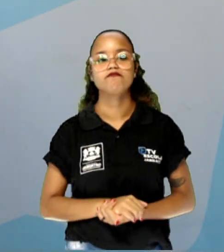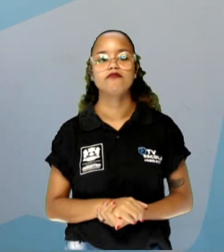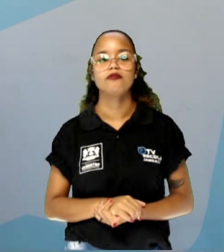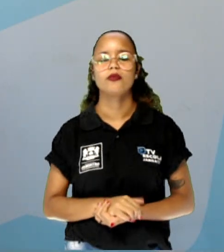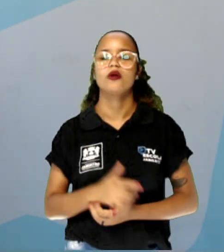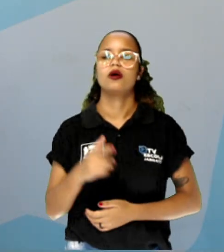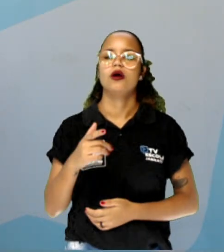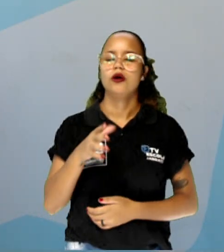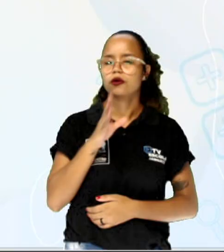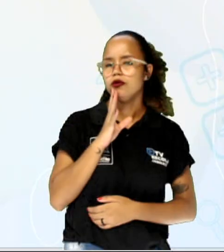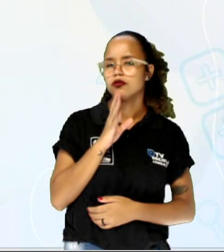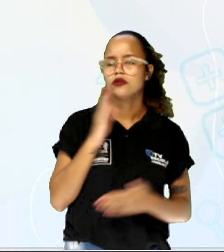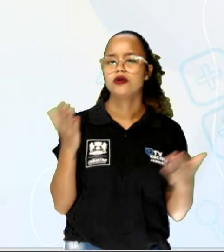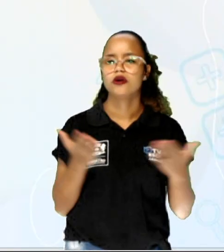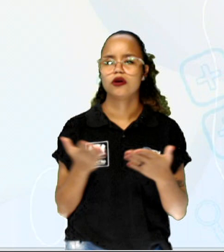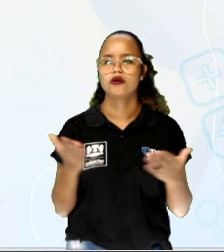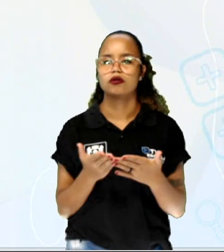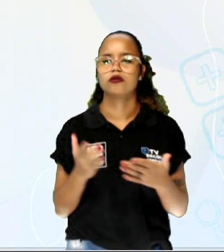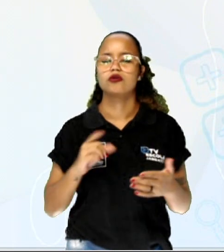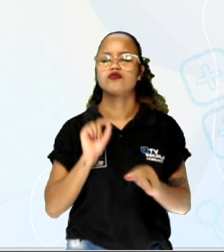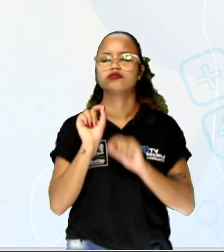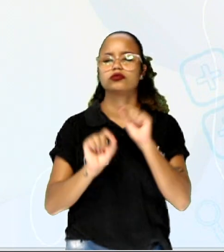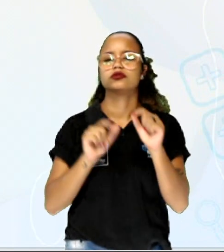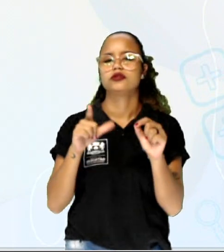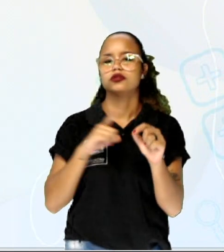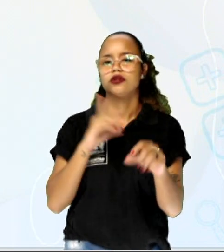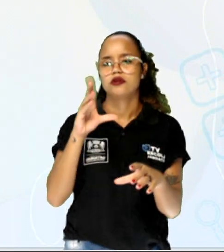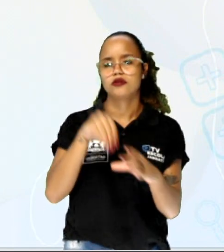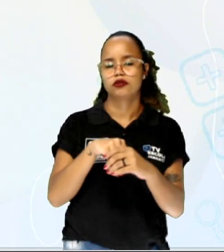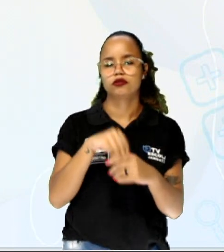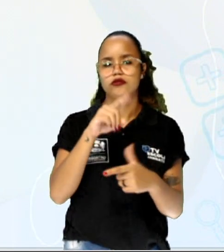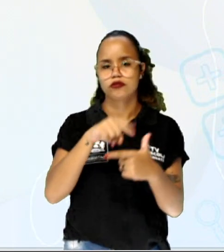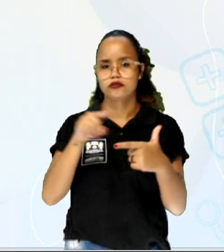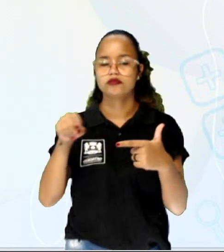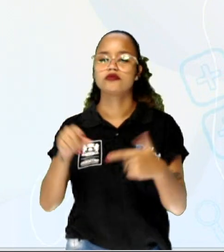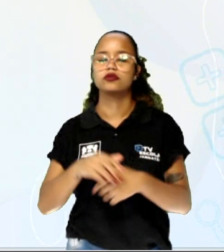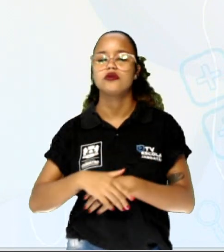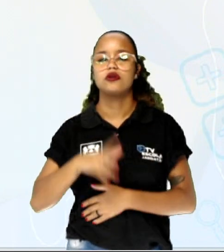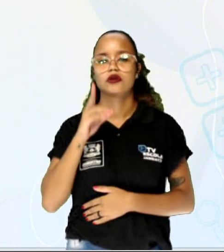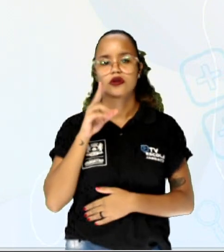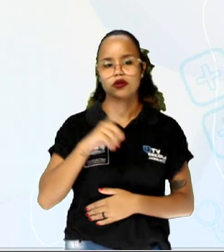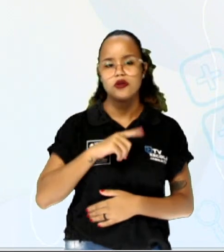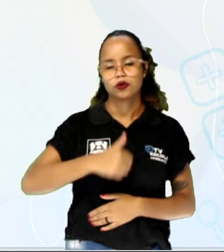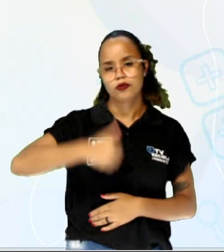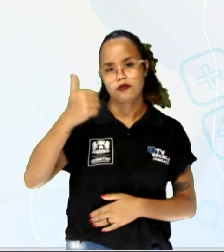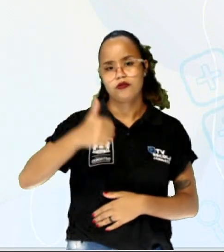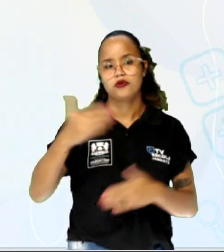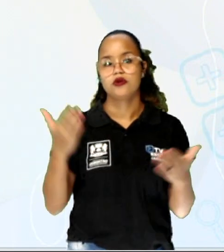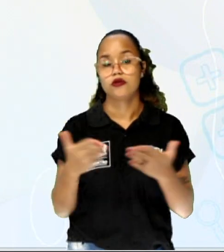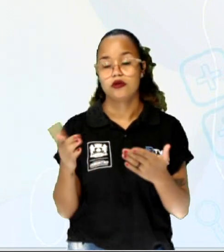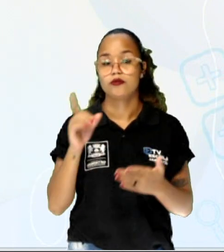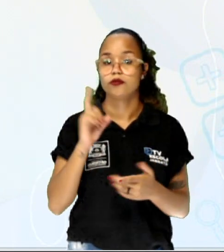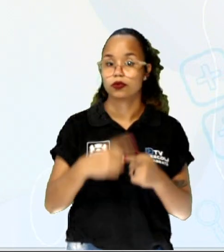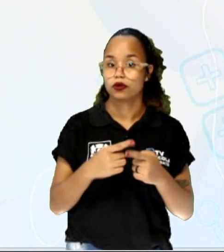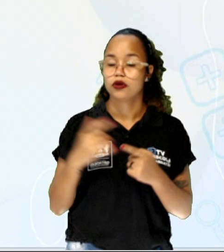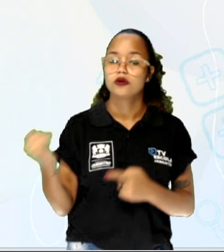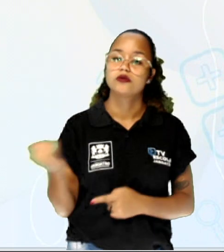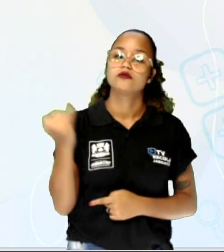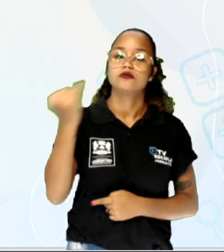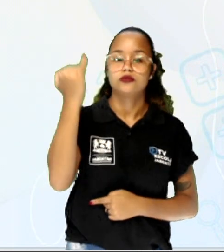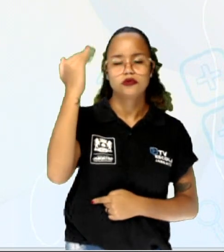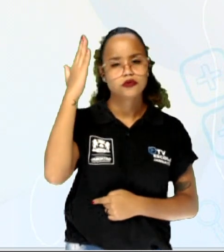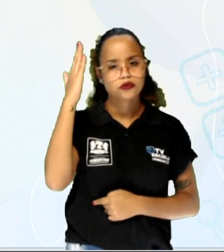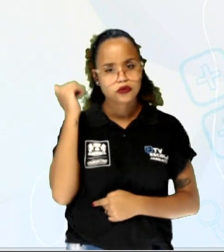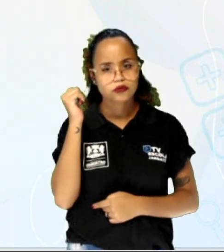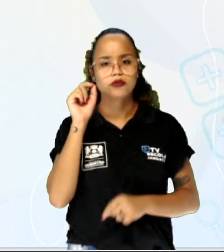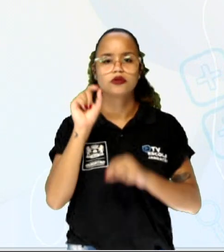aí a gente vai conhecer agora os elementos do gráfico. Então aí a gente tem um primeiro gráfico, né? E a gente vai conhecer os elementos que é importante para poder a gente